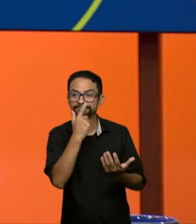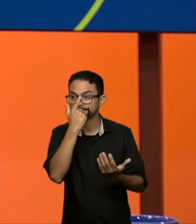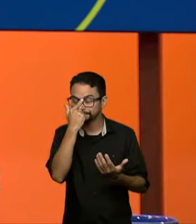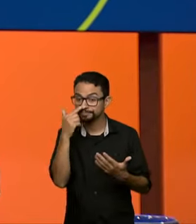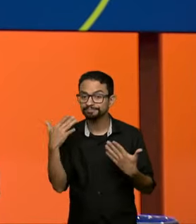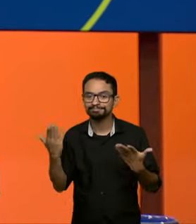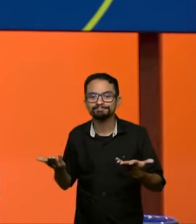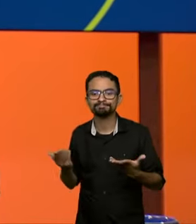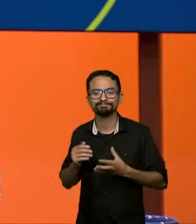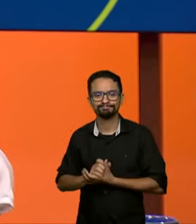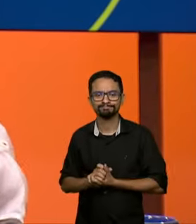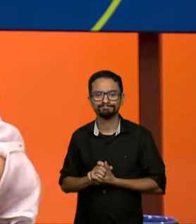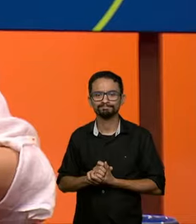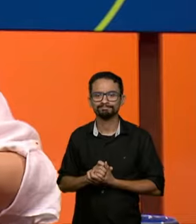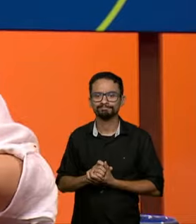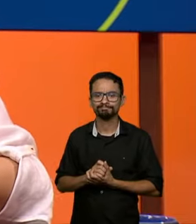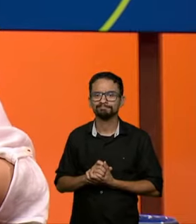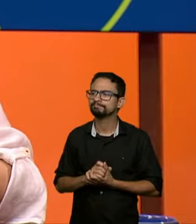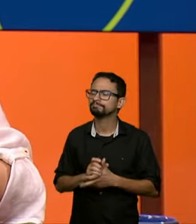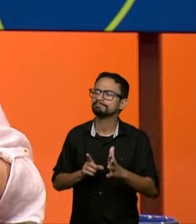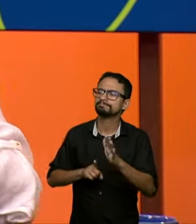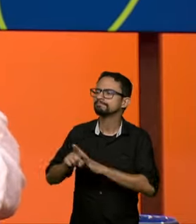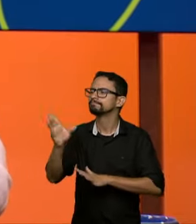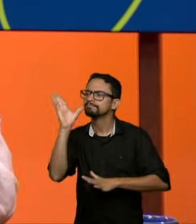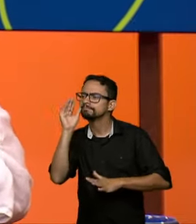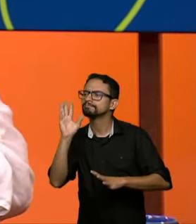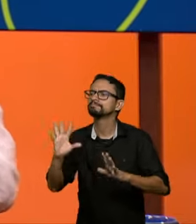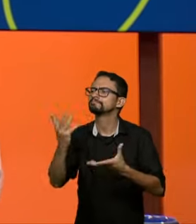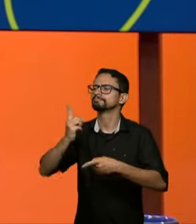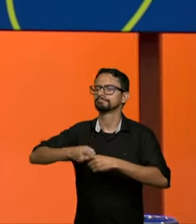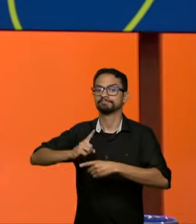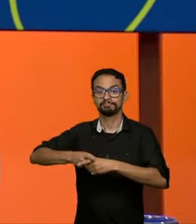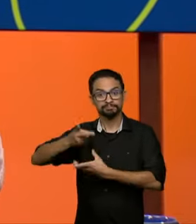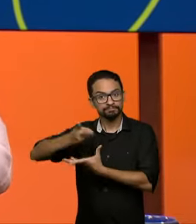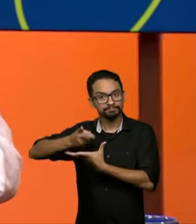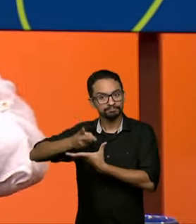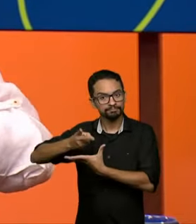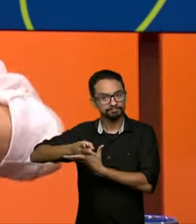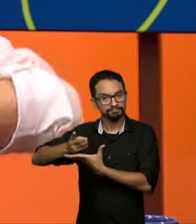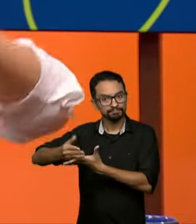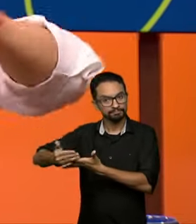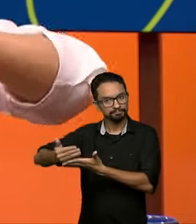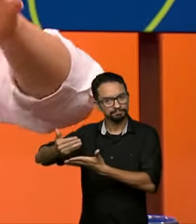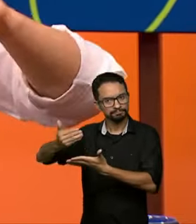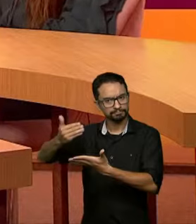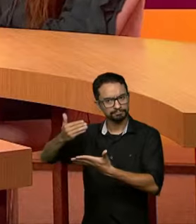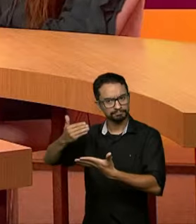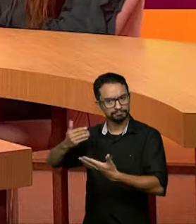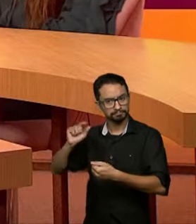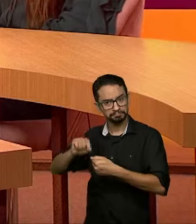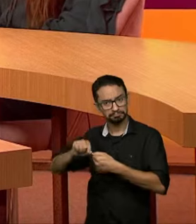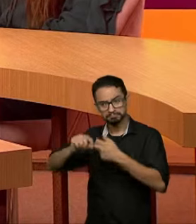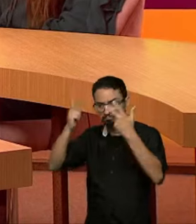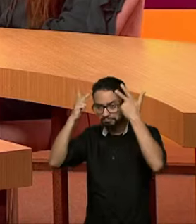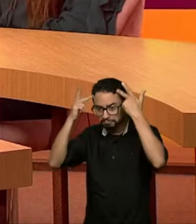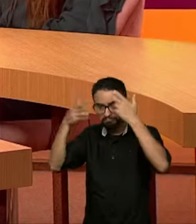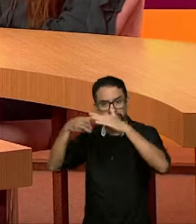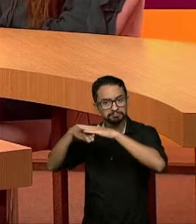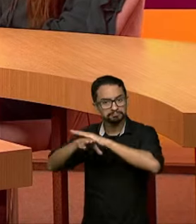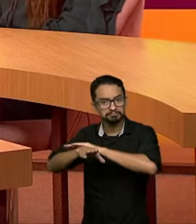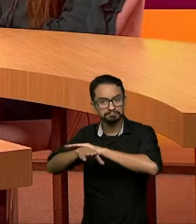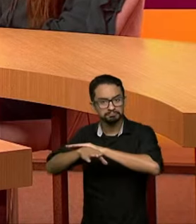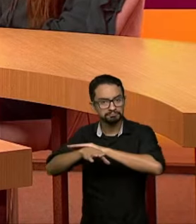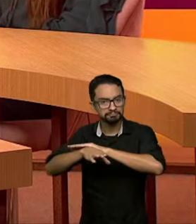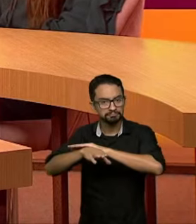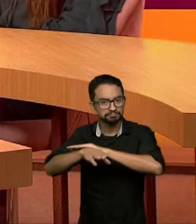E aí eu falei, por que que aconteceu? Eu estava fazendo as mesmas coisas que eu podia fazer normalmente. Um dia eu tomo um